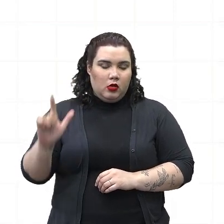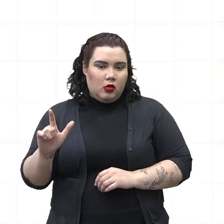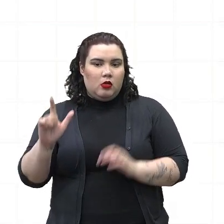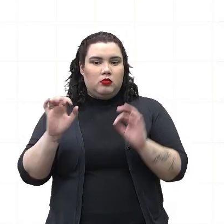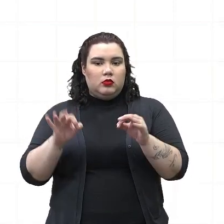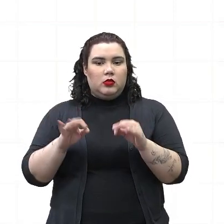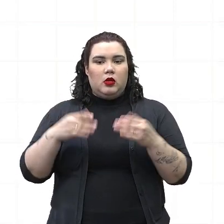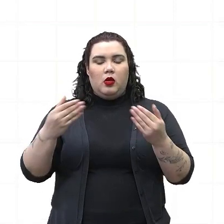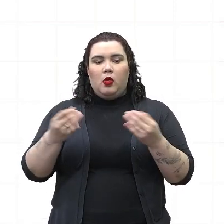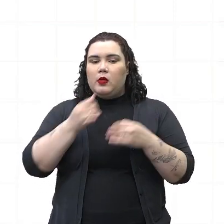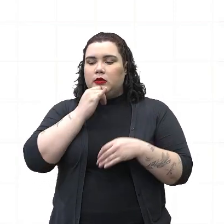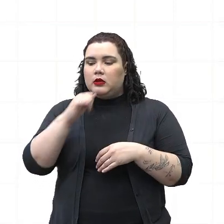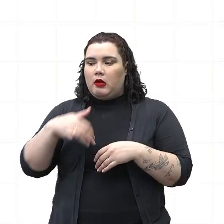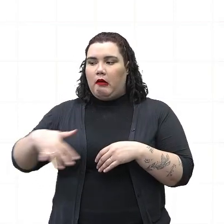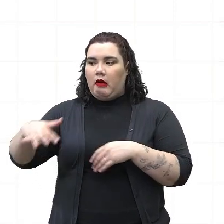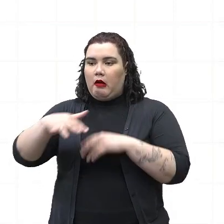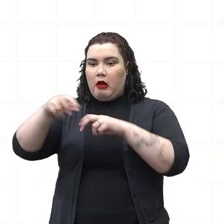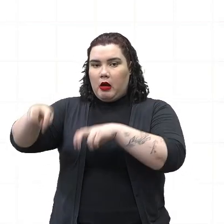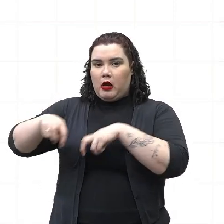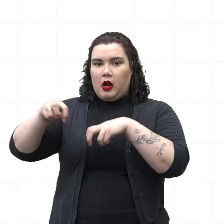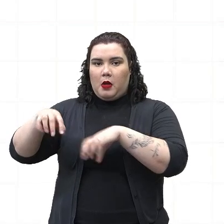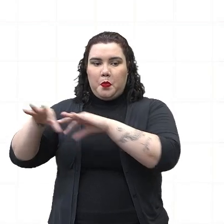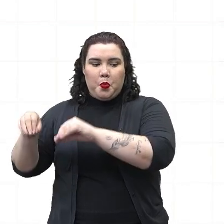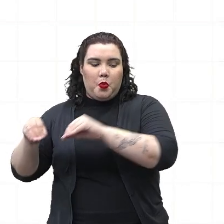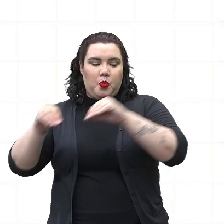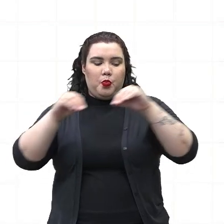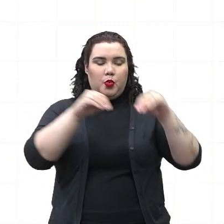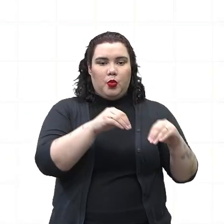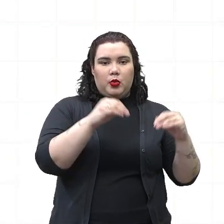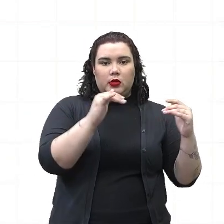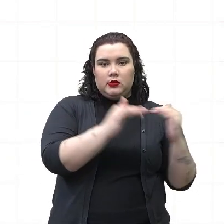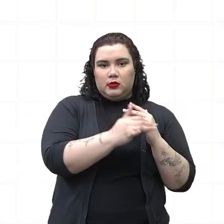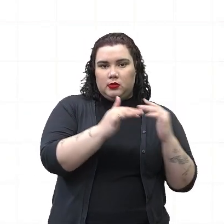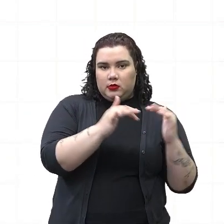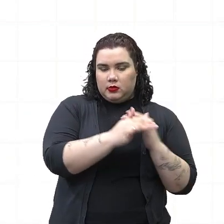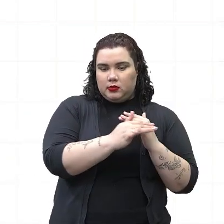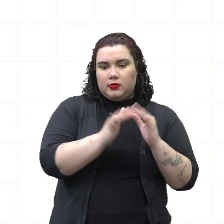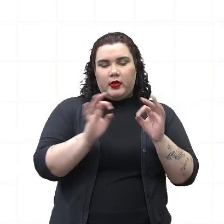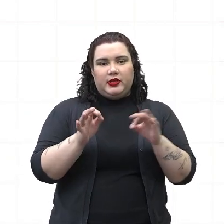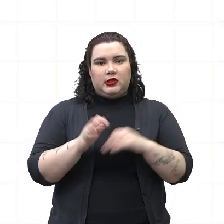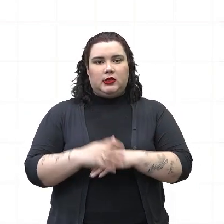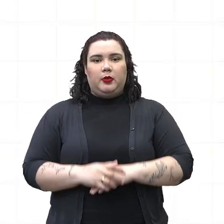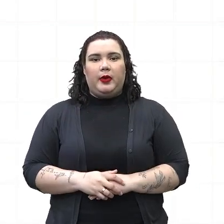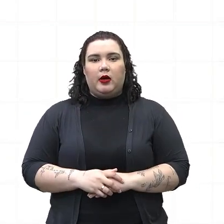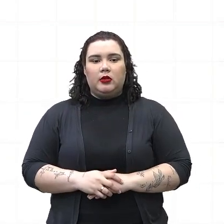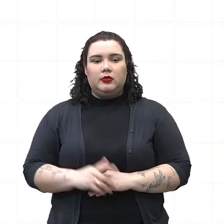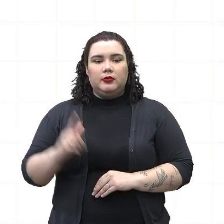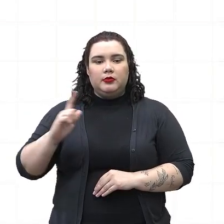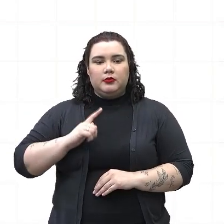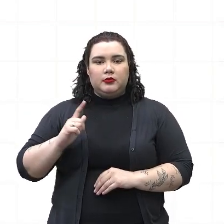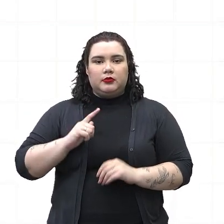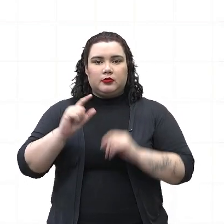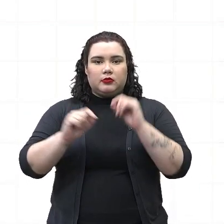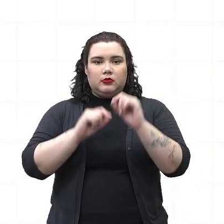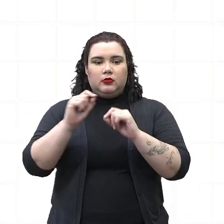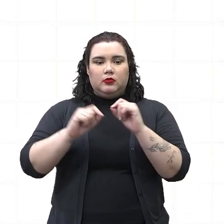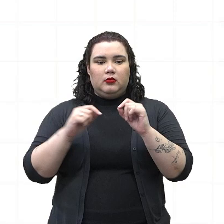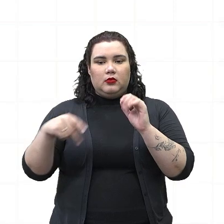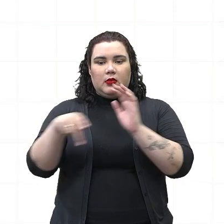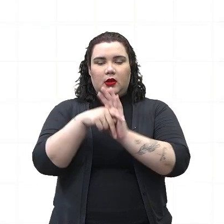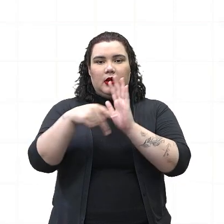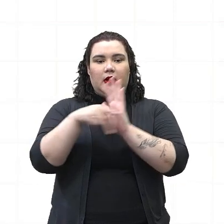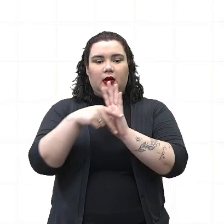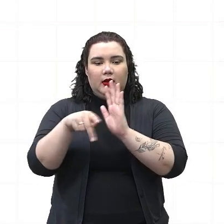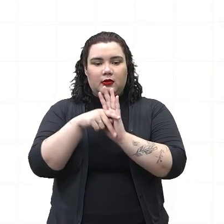de sair do campo e ir para a cidade. Geralmente, quando nas grandes cidades, nos interiores aí dos países da América Latina